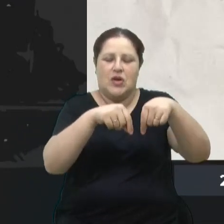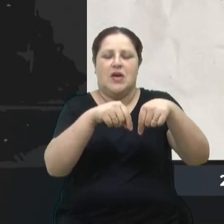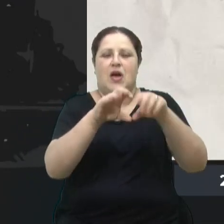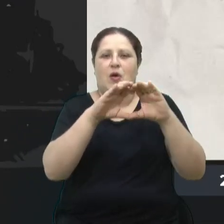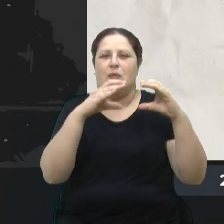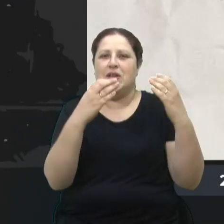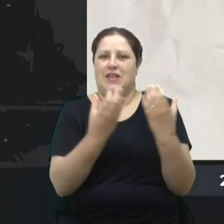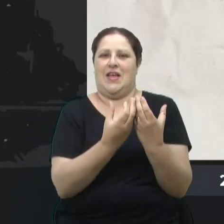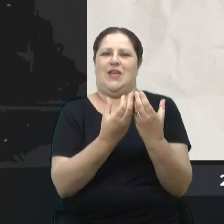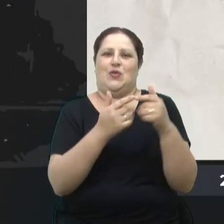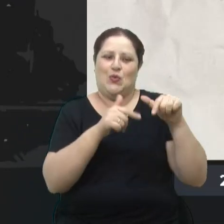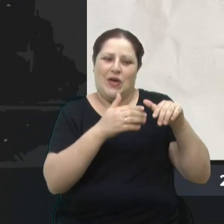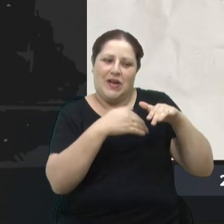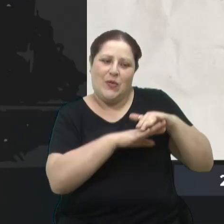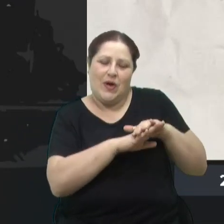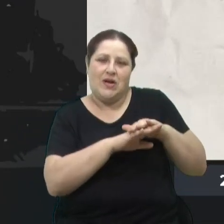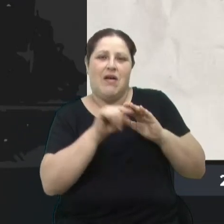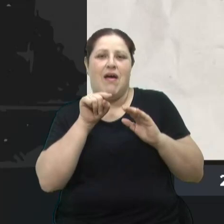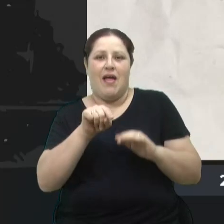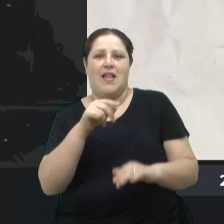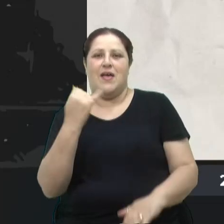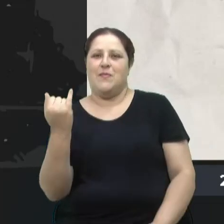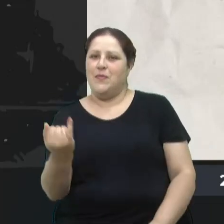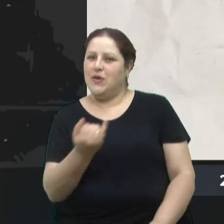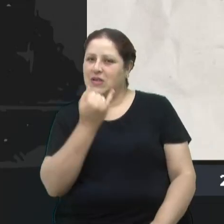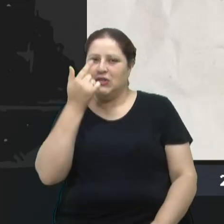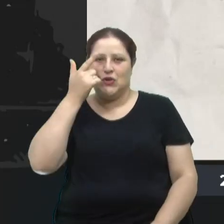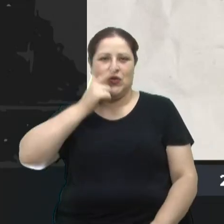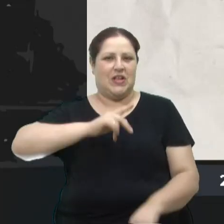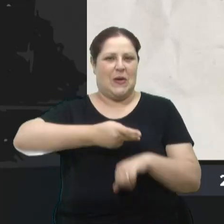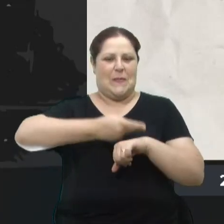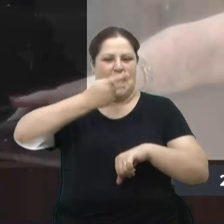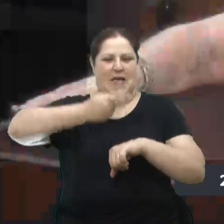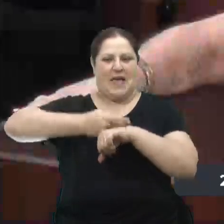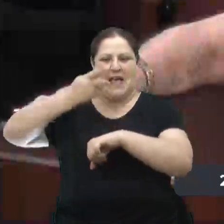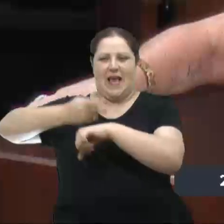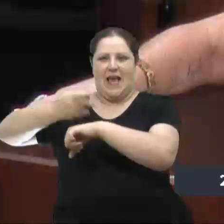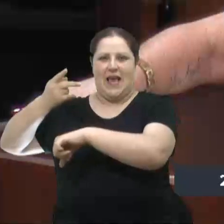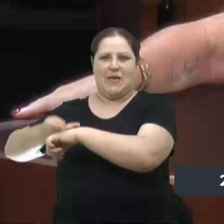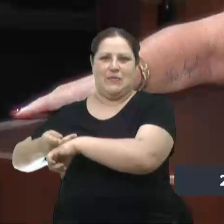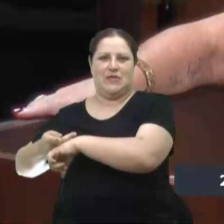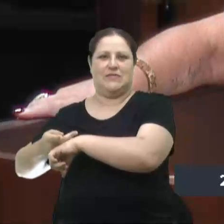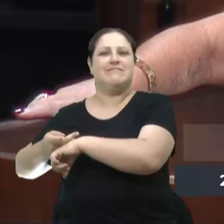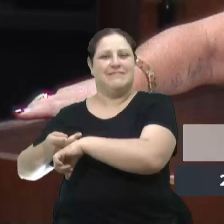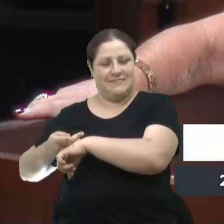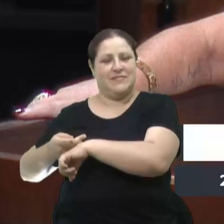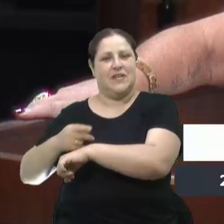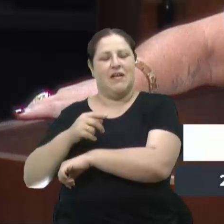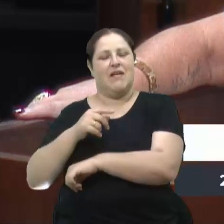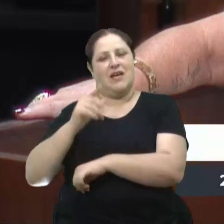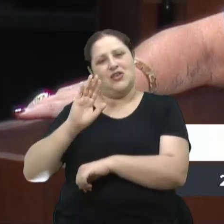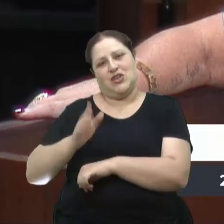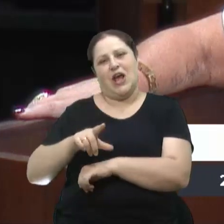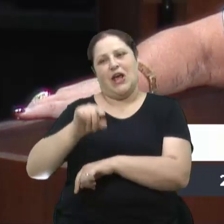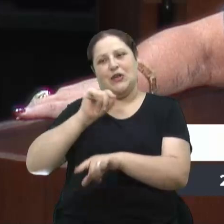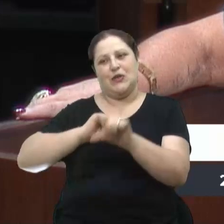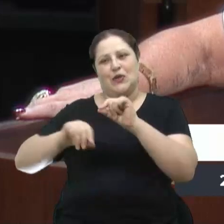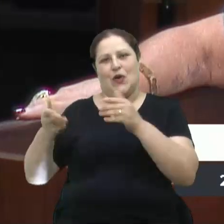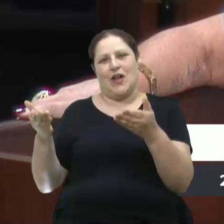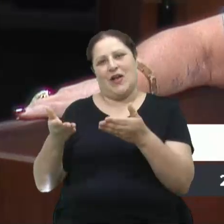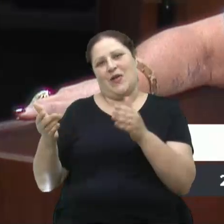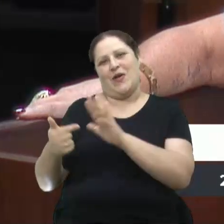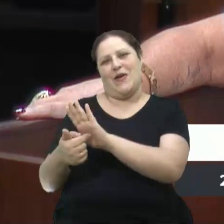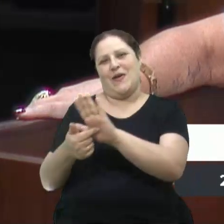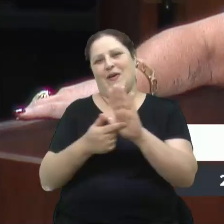importância na atualidade, ganhou diversos prêmios. Essas mulheres são algumas escolhidas nesse momento